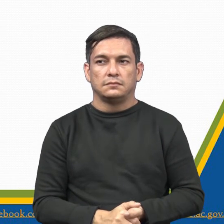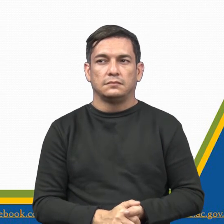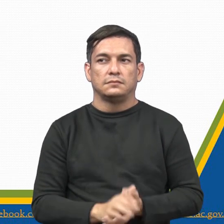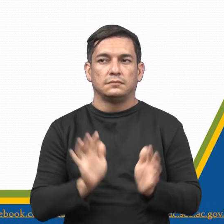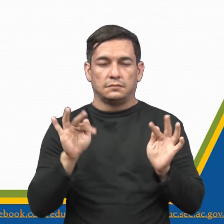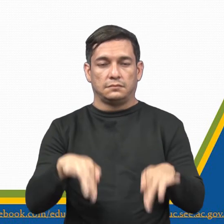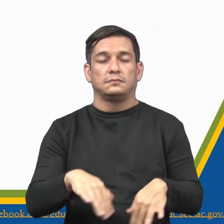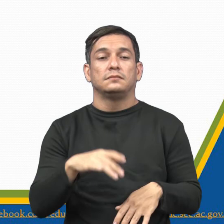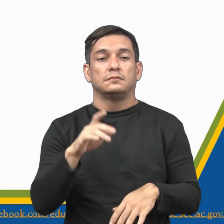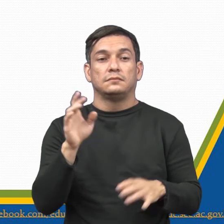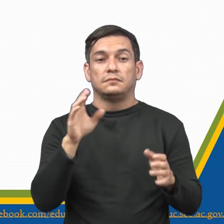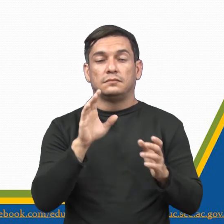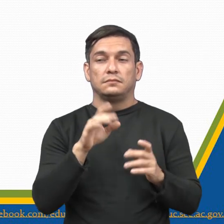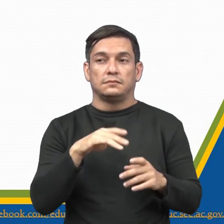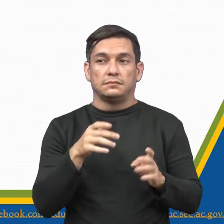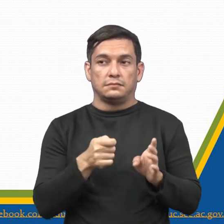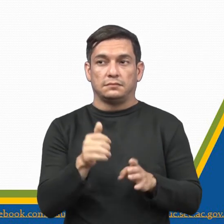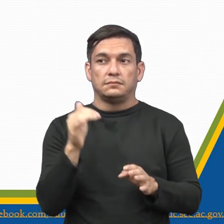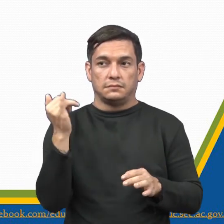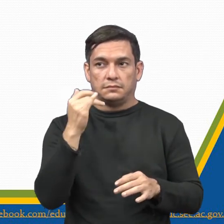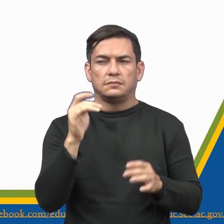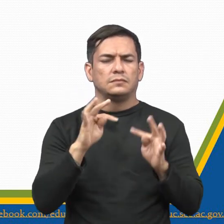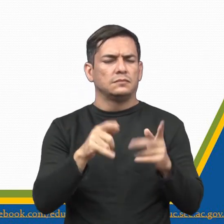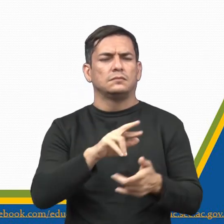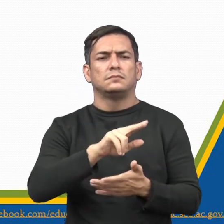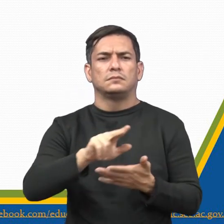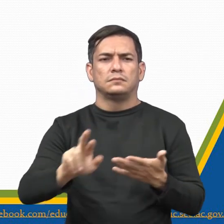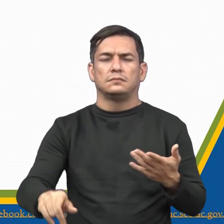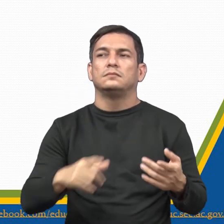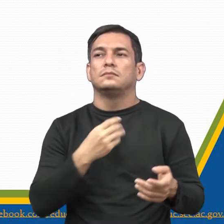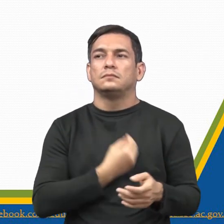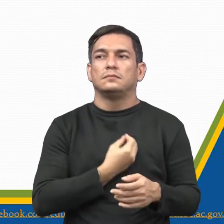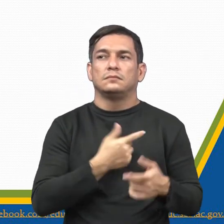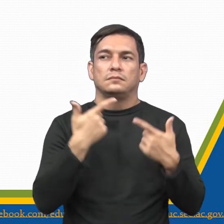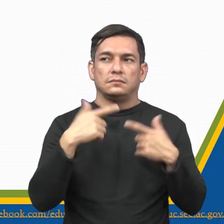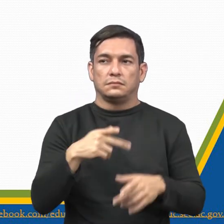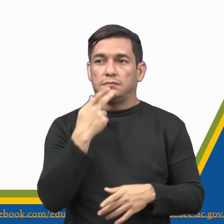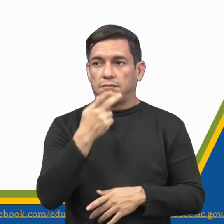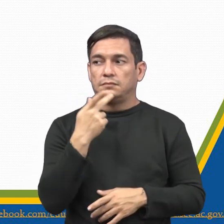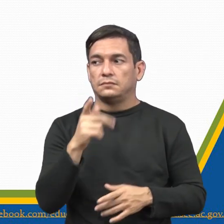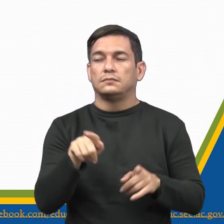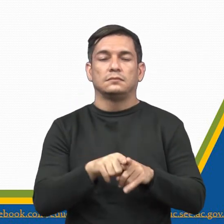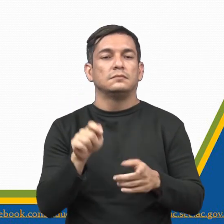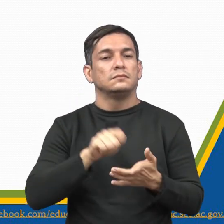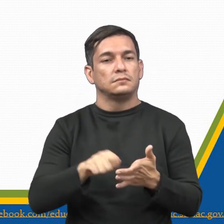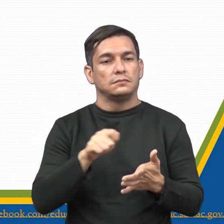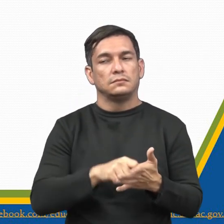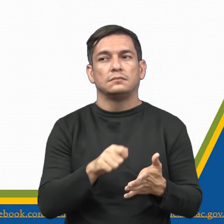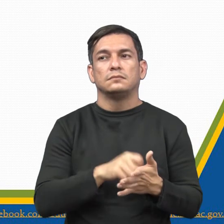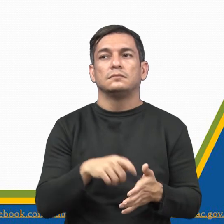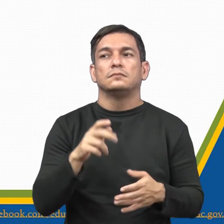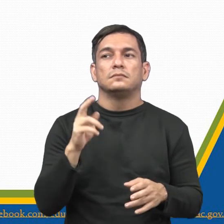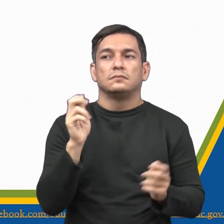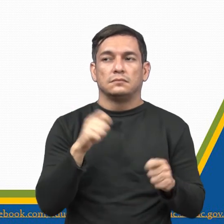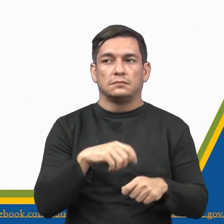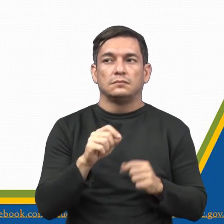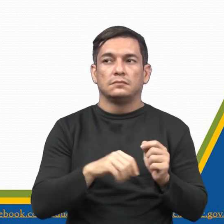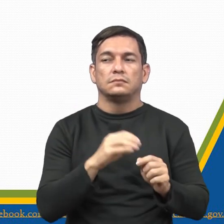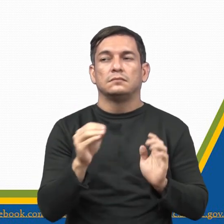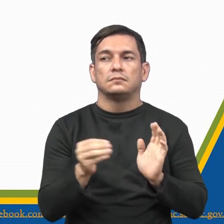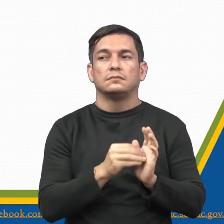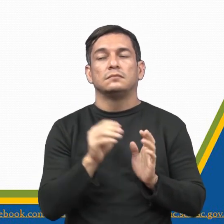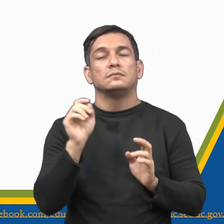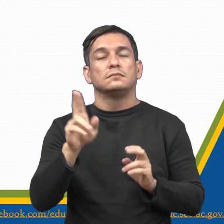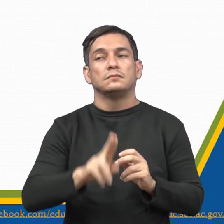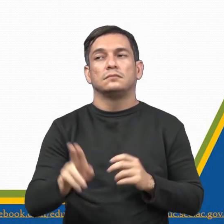Considerações importantes. Todas as variações estão presentes tanto na língua falada quanto na língua escrita. Podemos, inclusive,